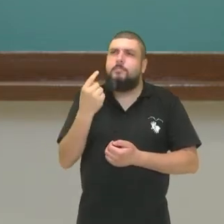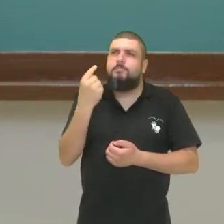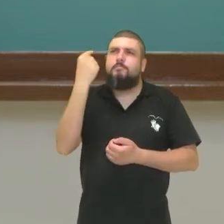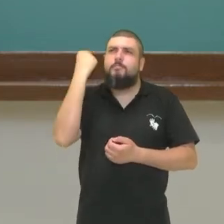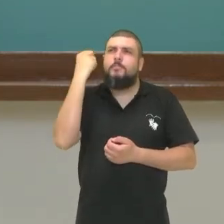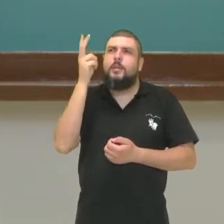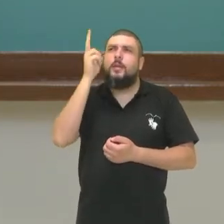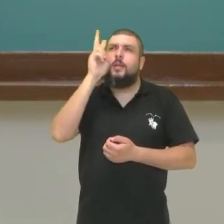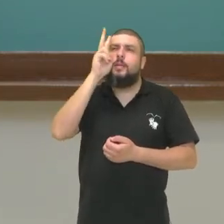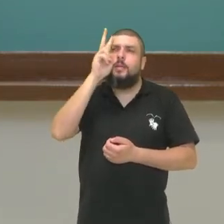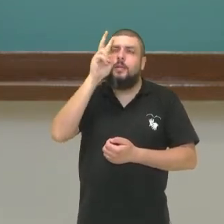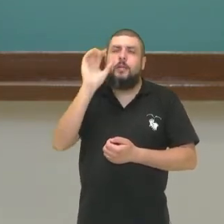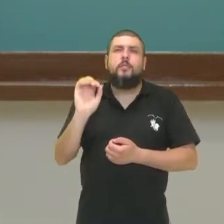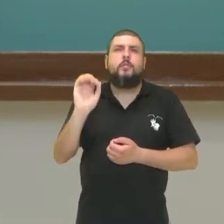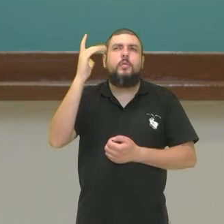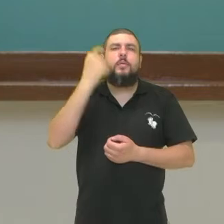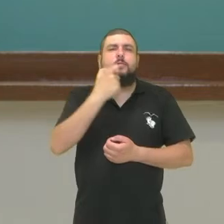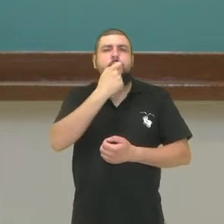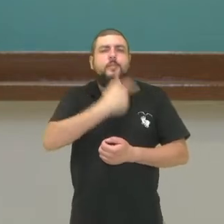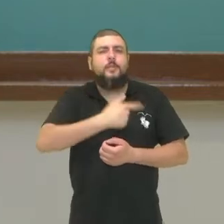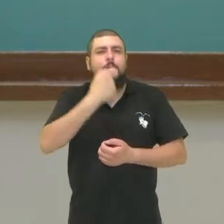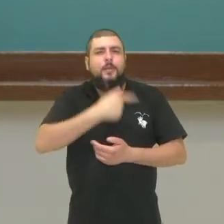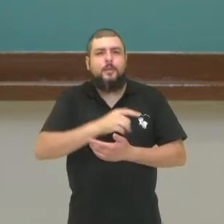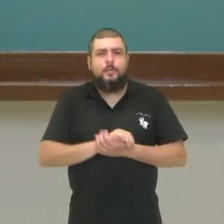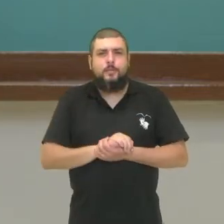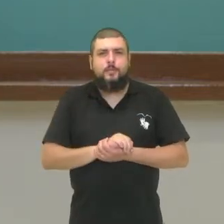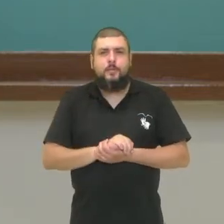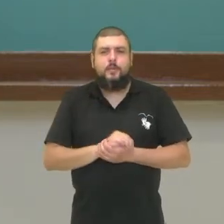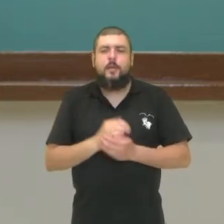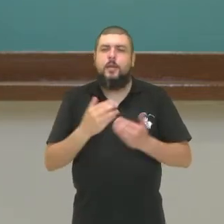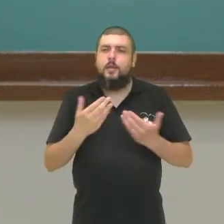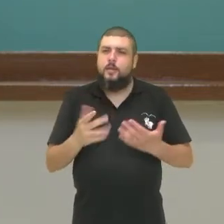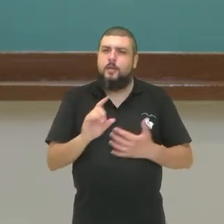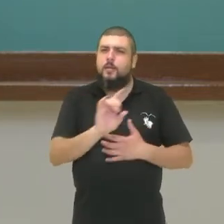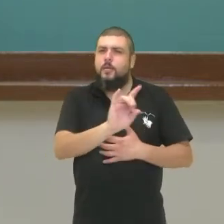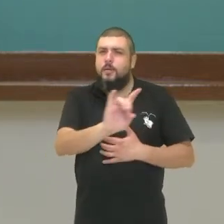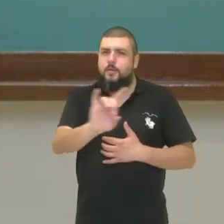da turma? Então, cada um vai relatar ali